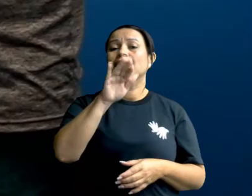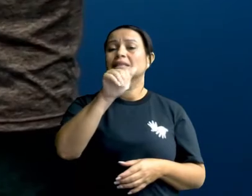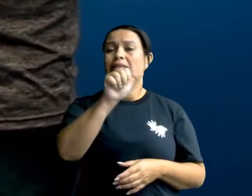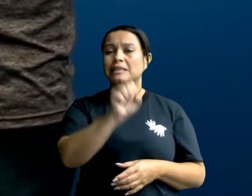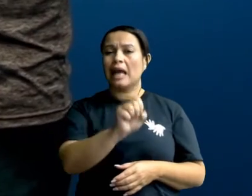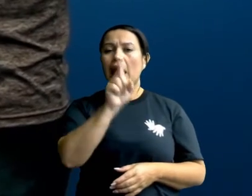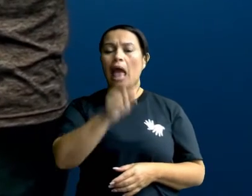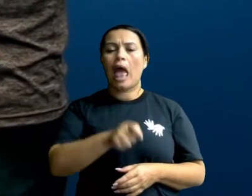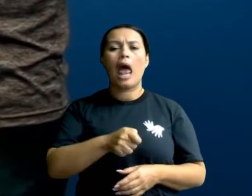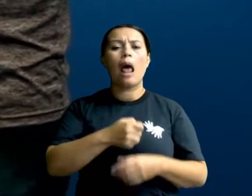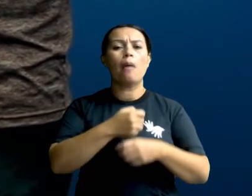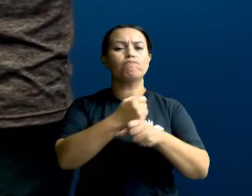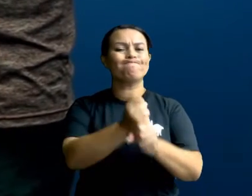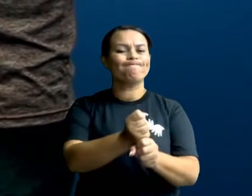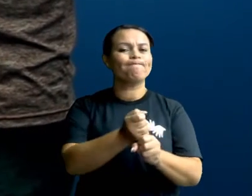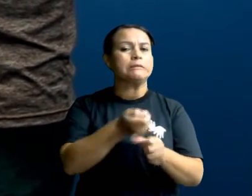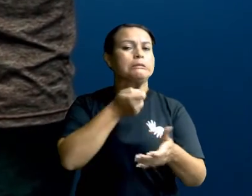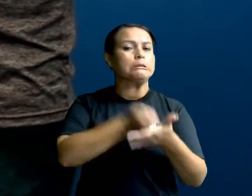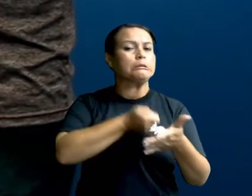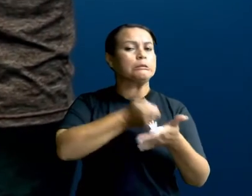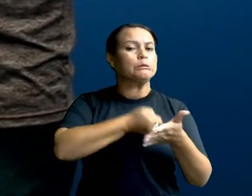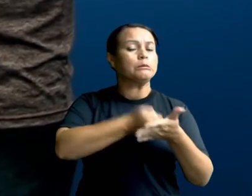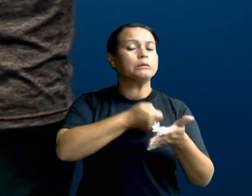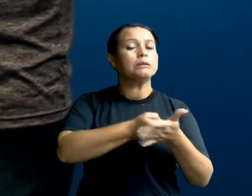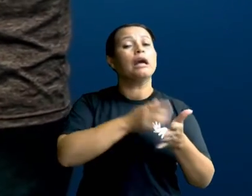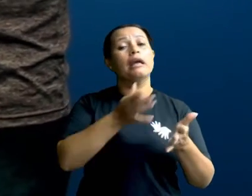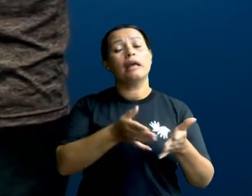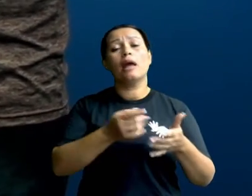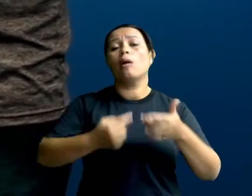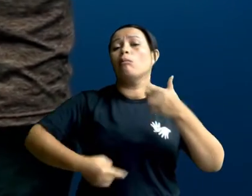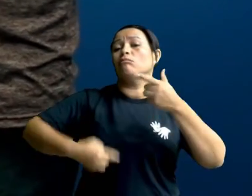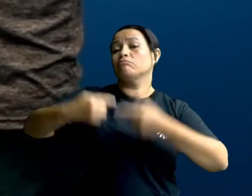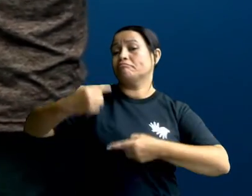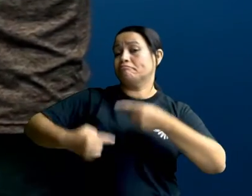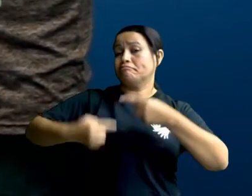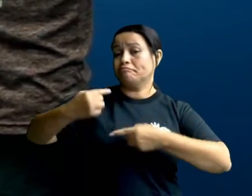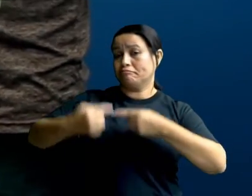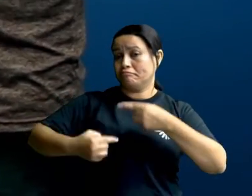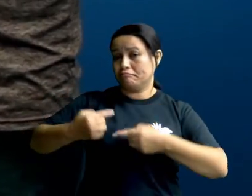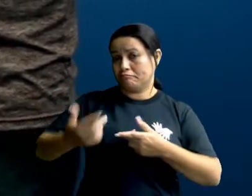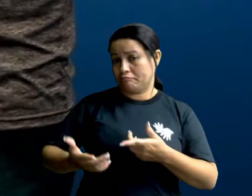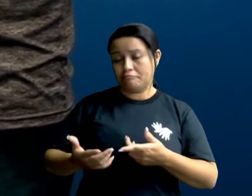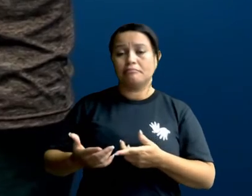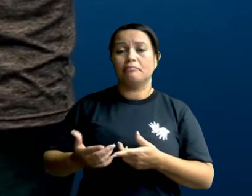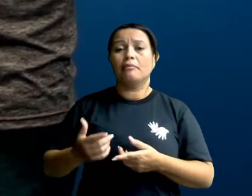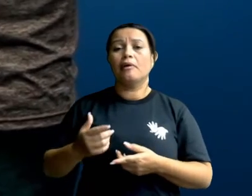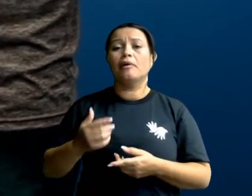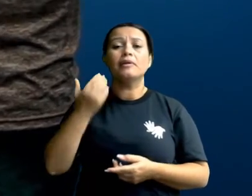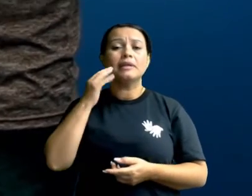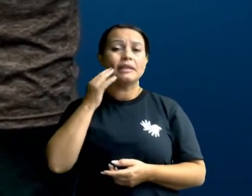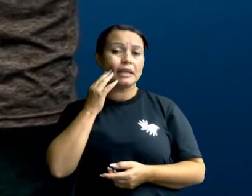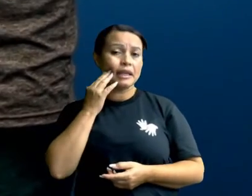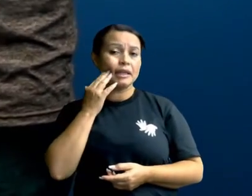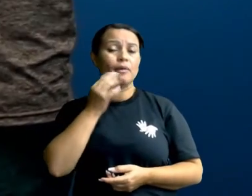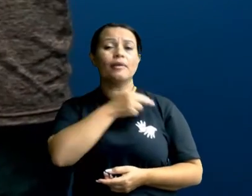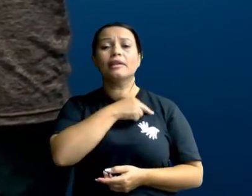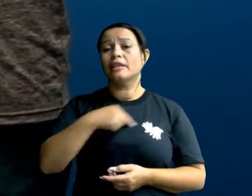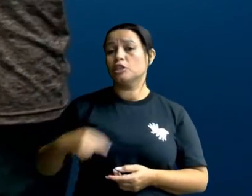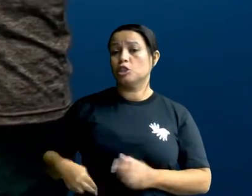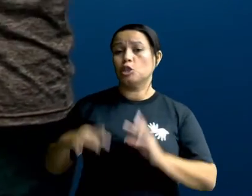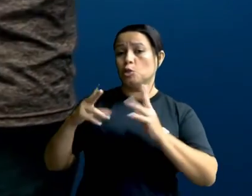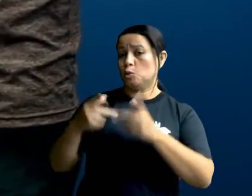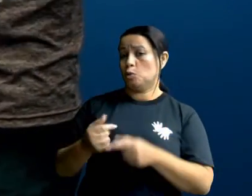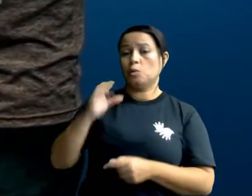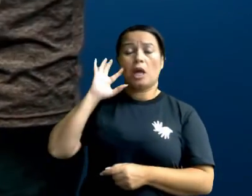praticamente é um monopólio da política na China, Tudo é um monopartidarismo, tudo é